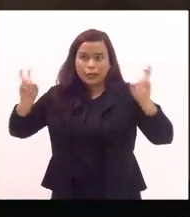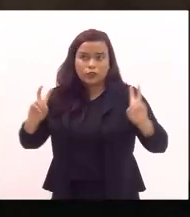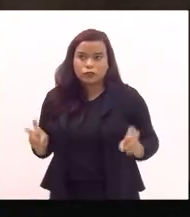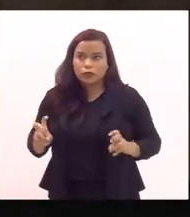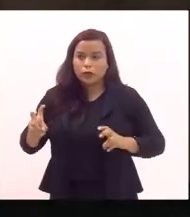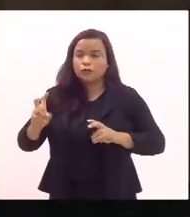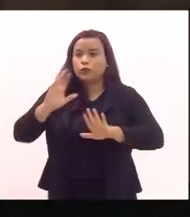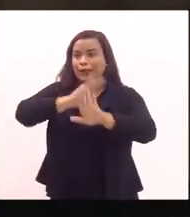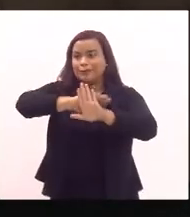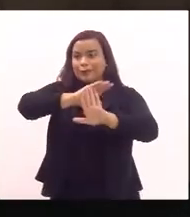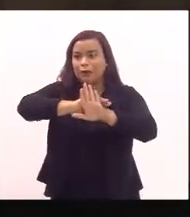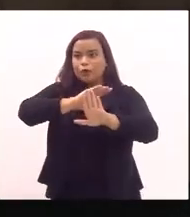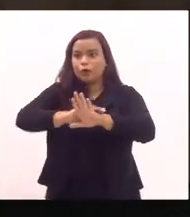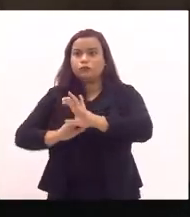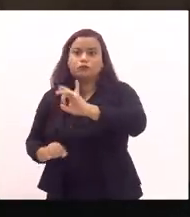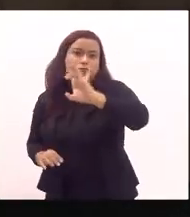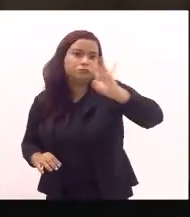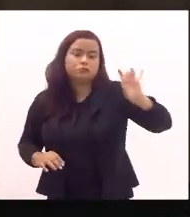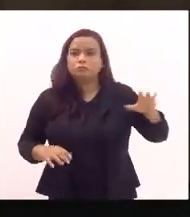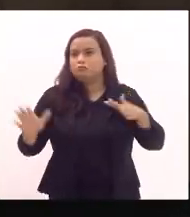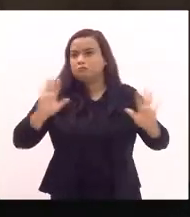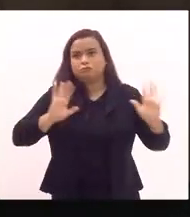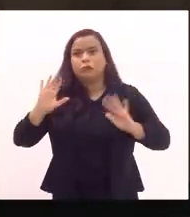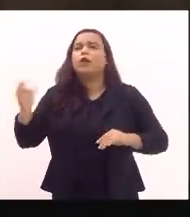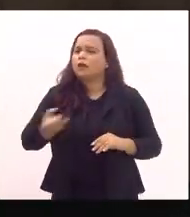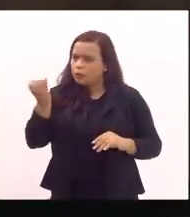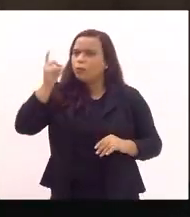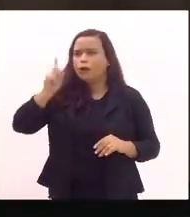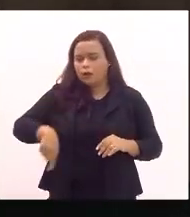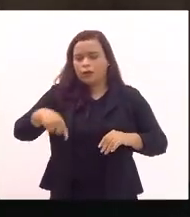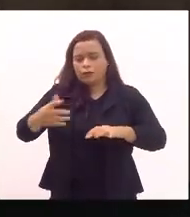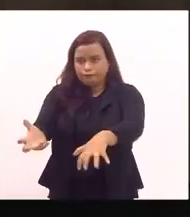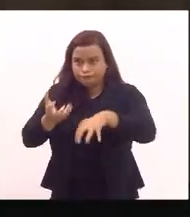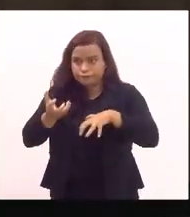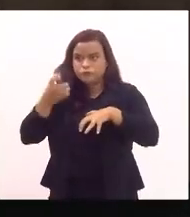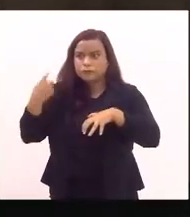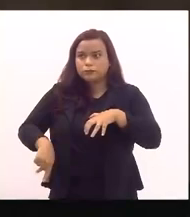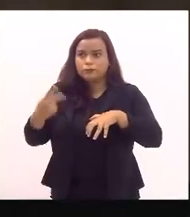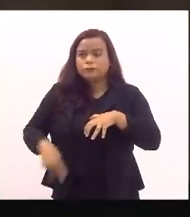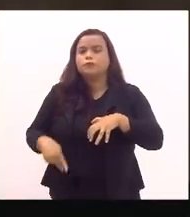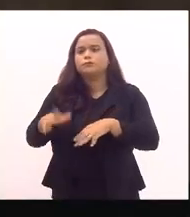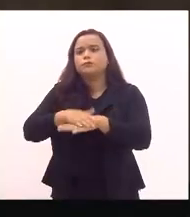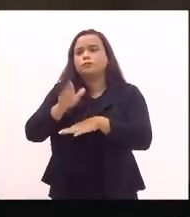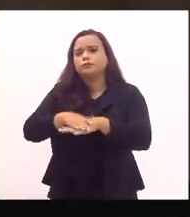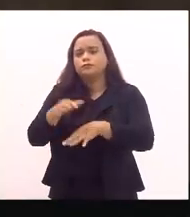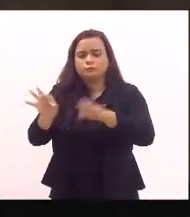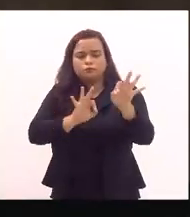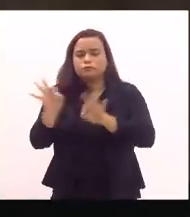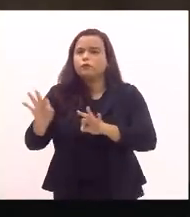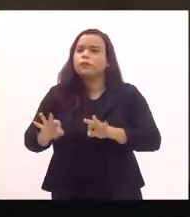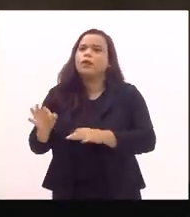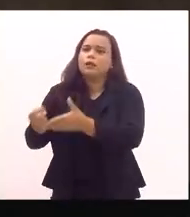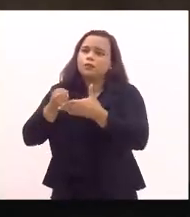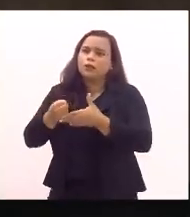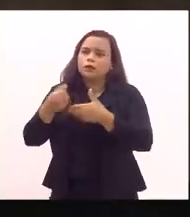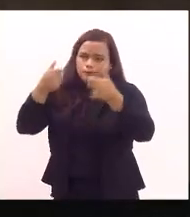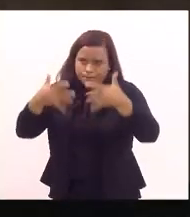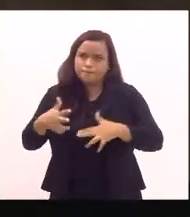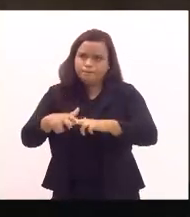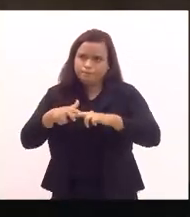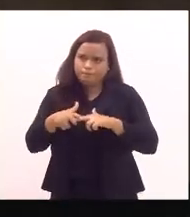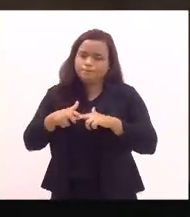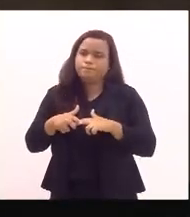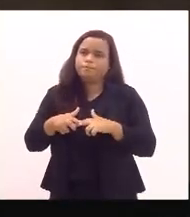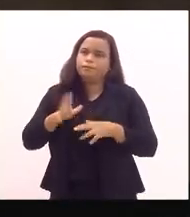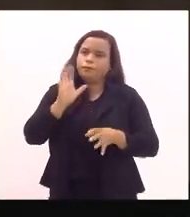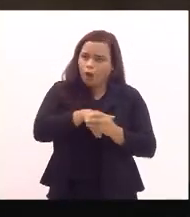ideológicas que são importantes estamos no Parlamento as trazer esse viés então por isso a justificativa